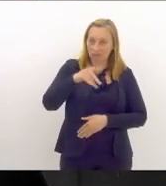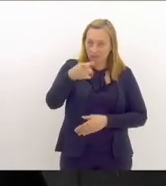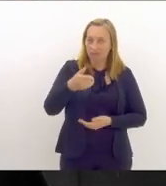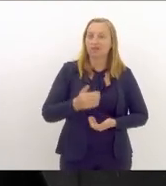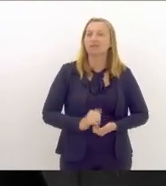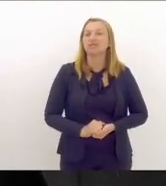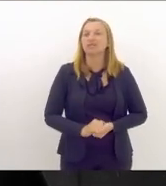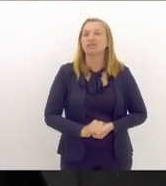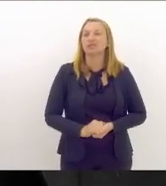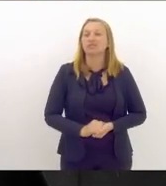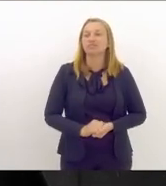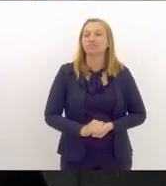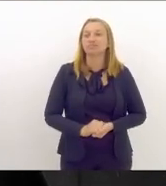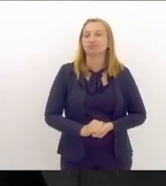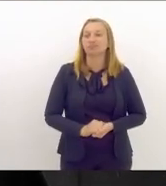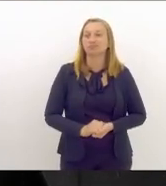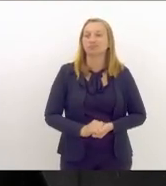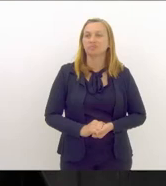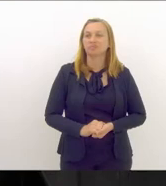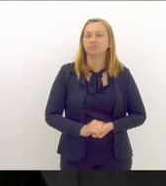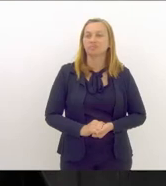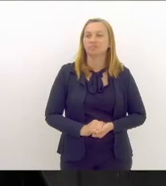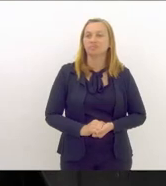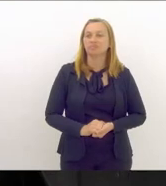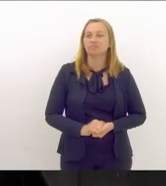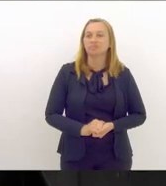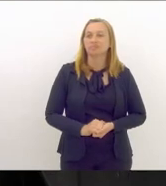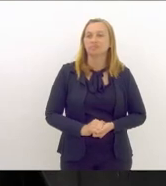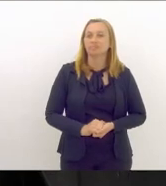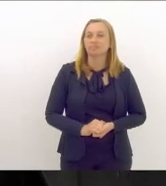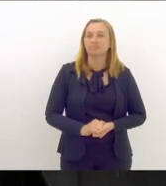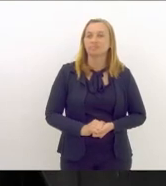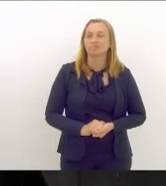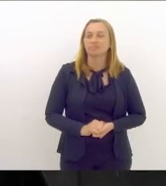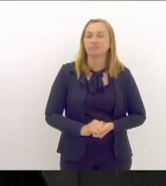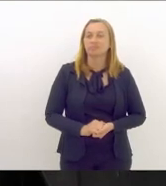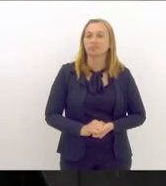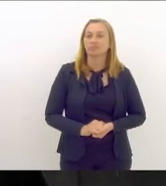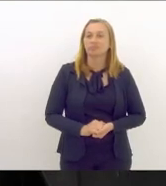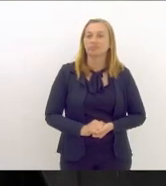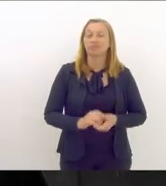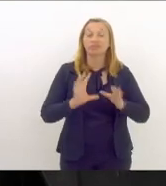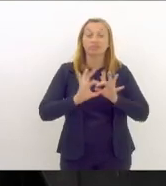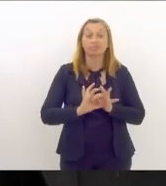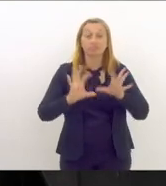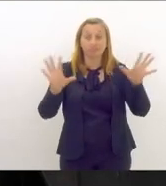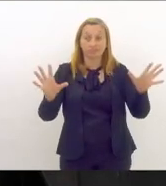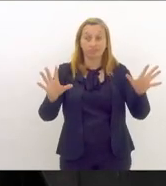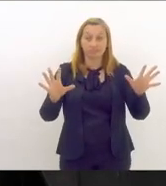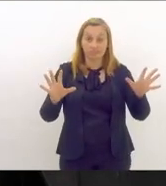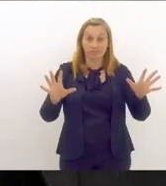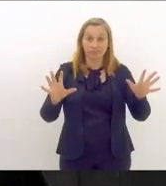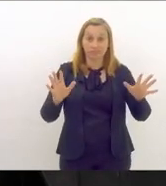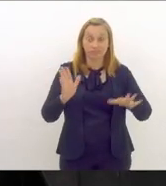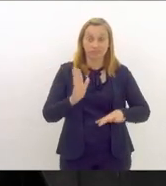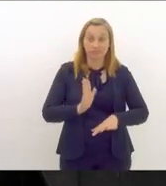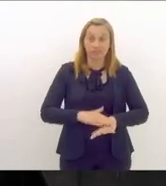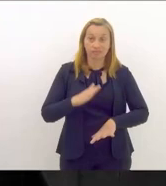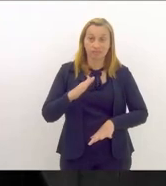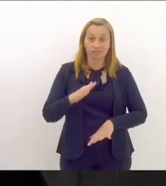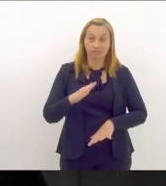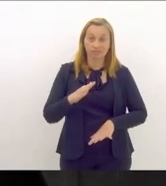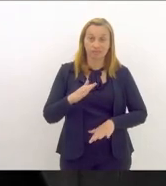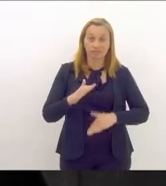tal. O que ali nada mais é do que a democracia se tornando mais madura.